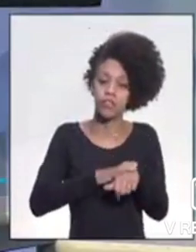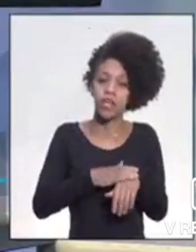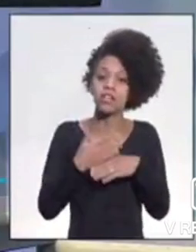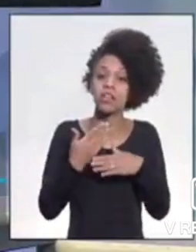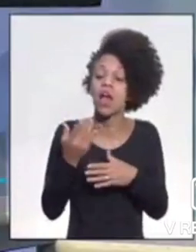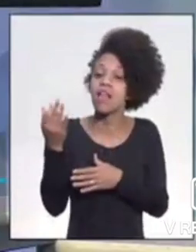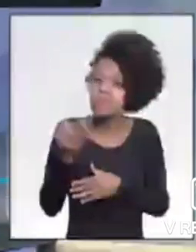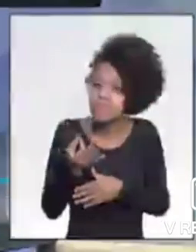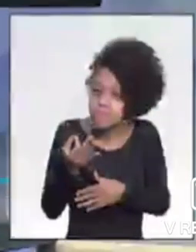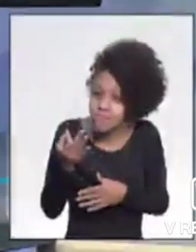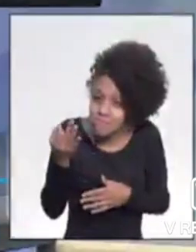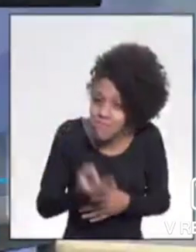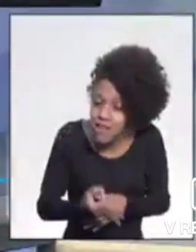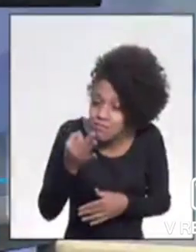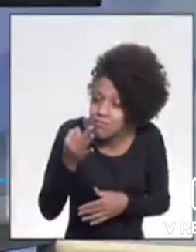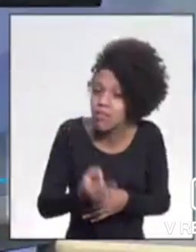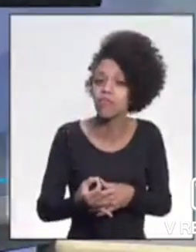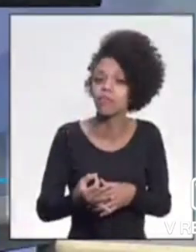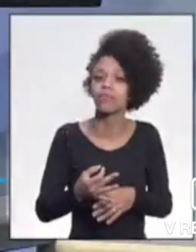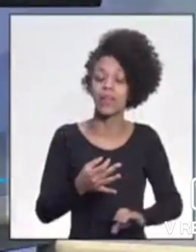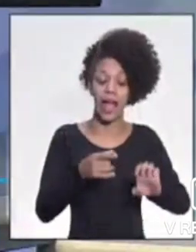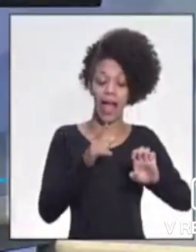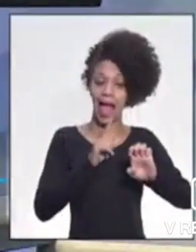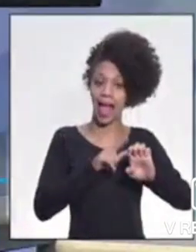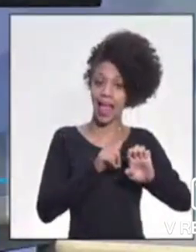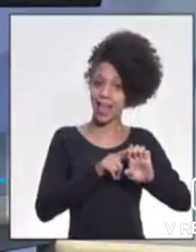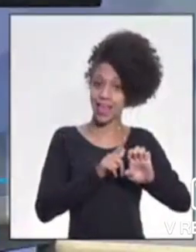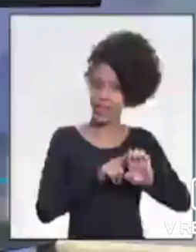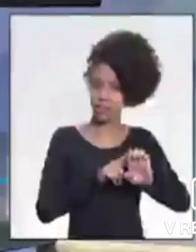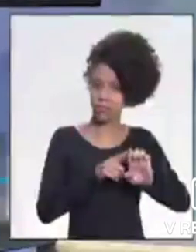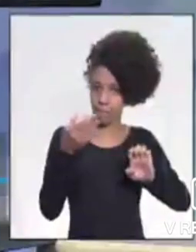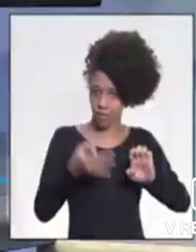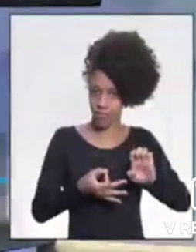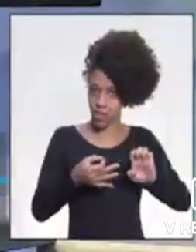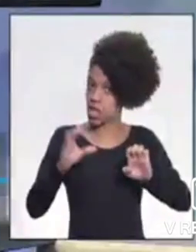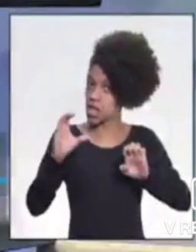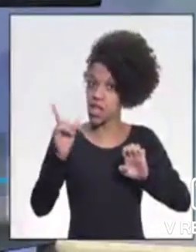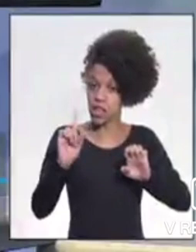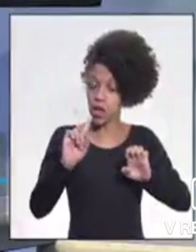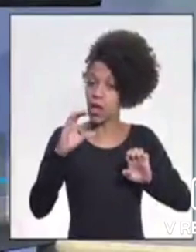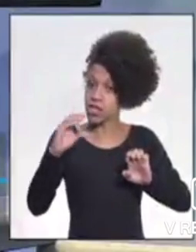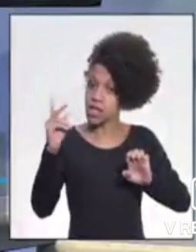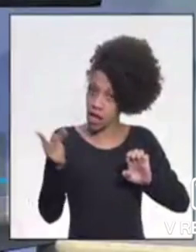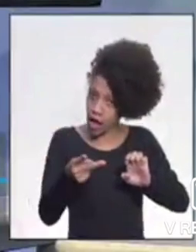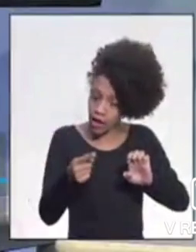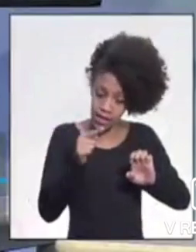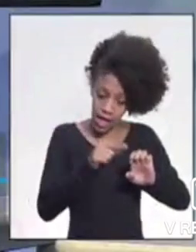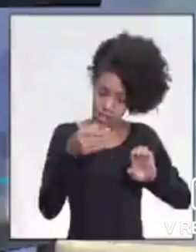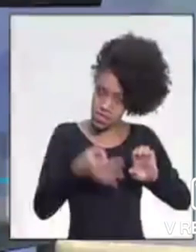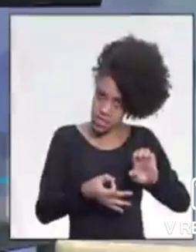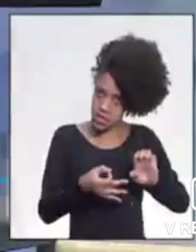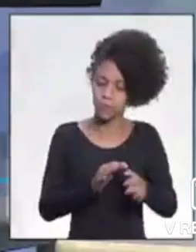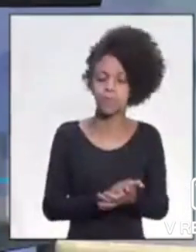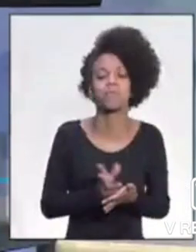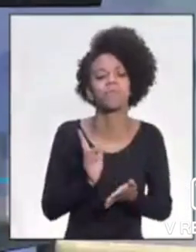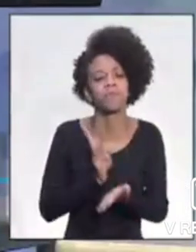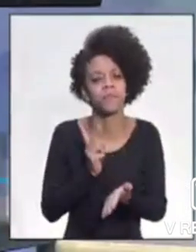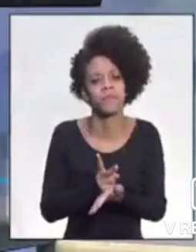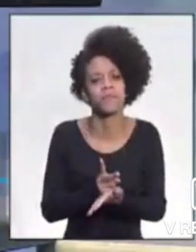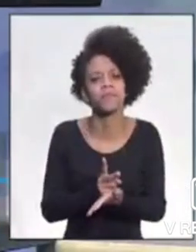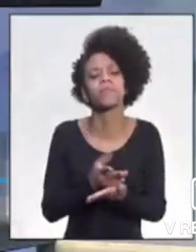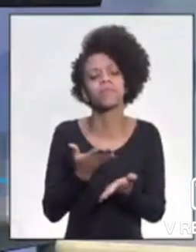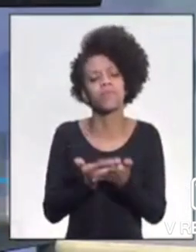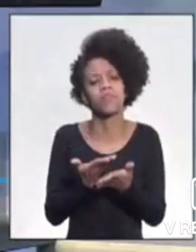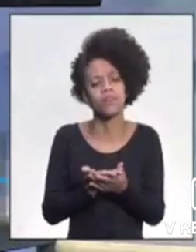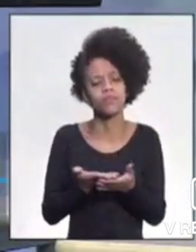correta não é a letra C, e sim a letra E, perfeito? Então, para nós darmos continuidade, né, início da nossa aula